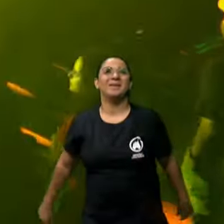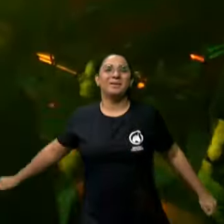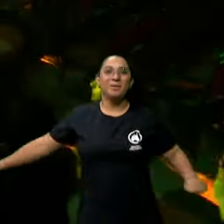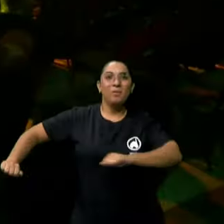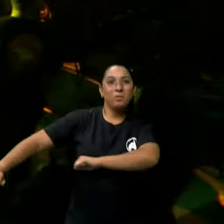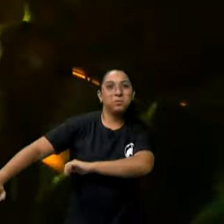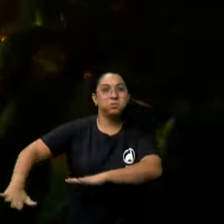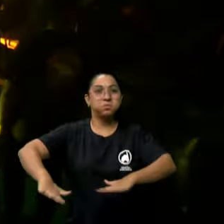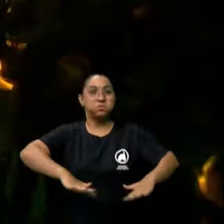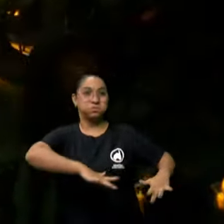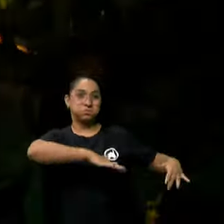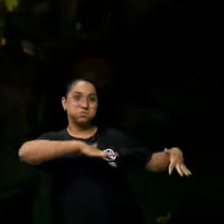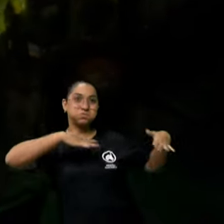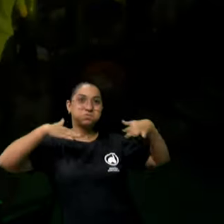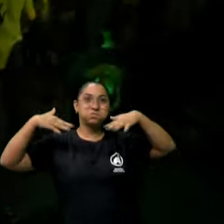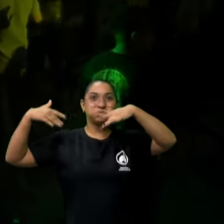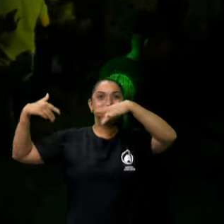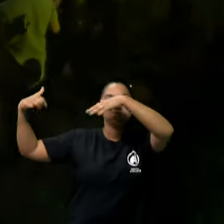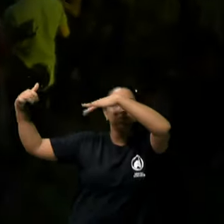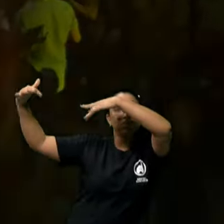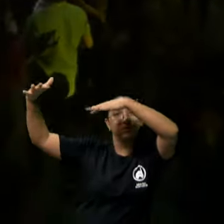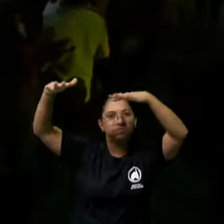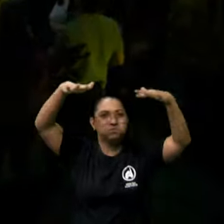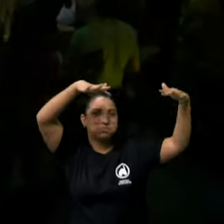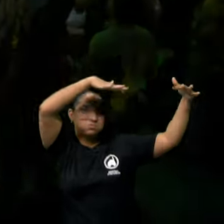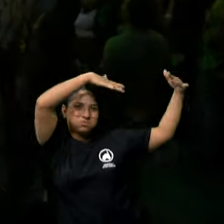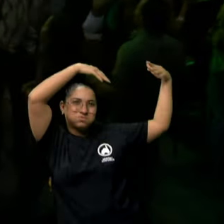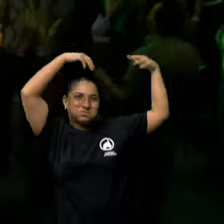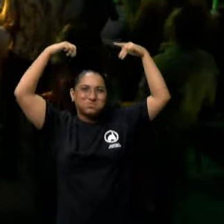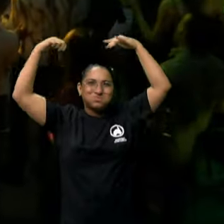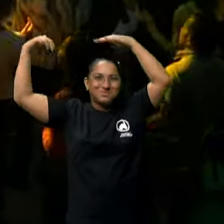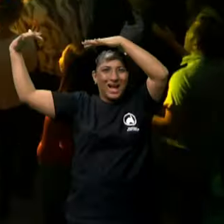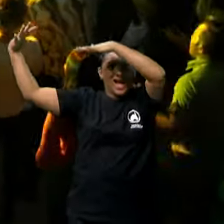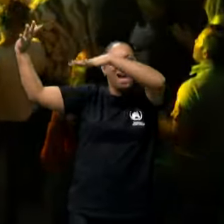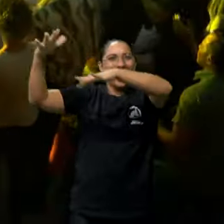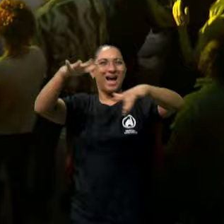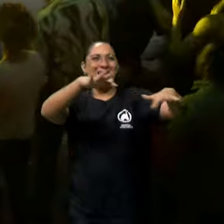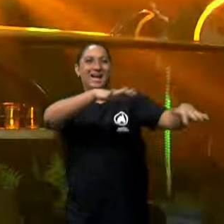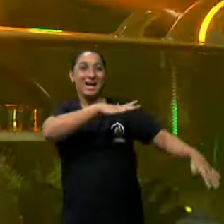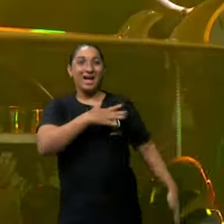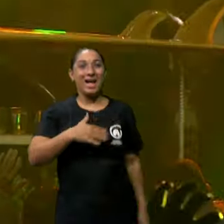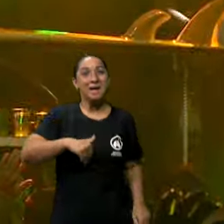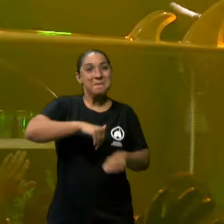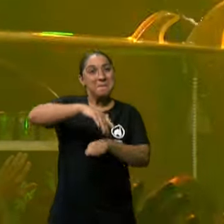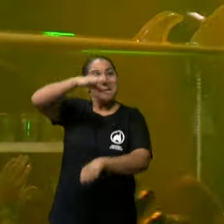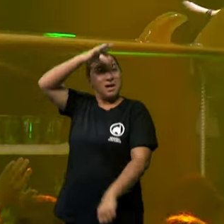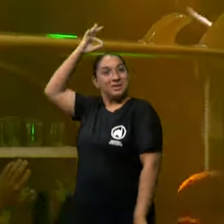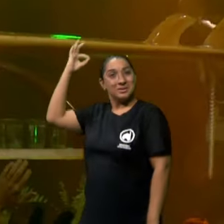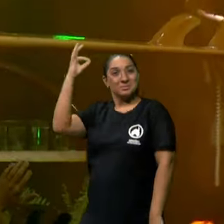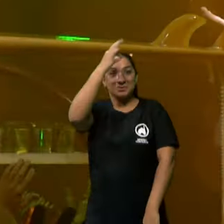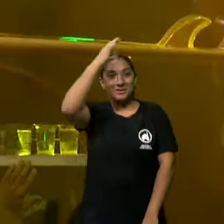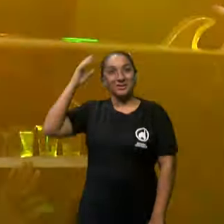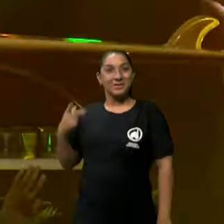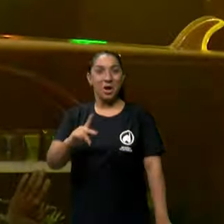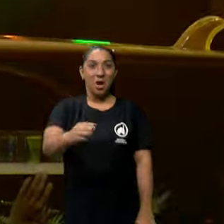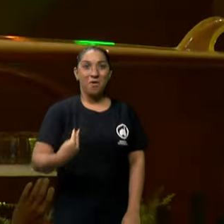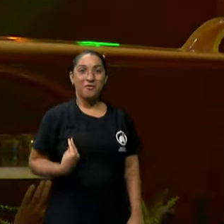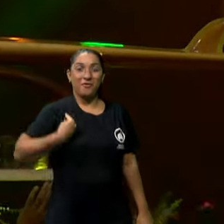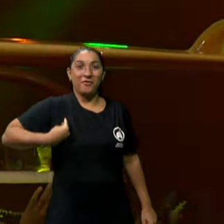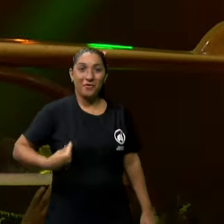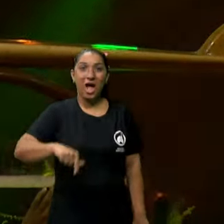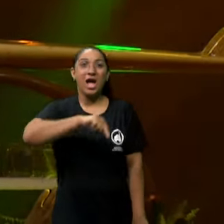enche-me Seja Cheio do Espírito Santo seja cheio do Espírito Santo seja cheio